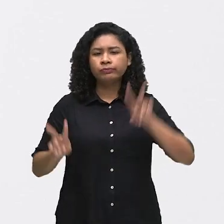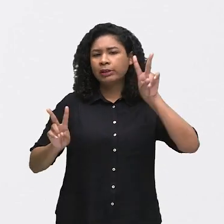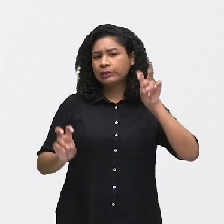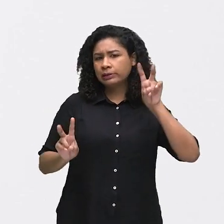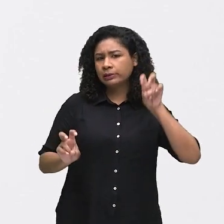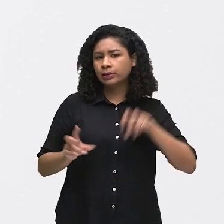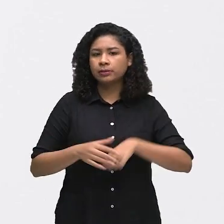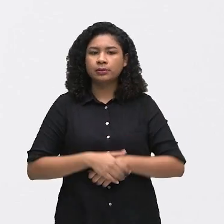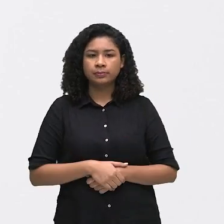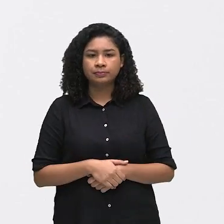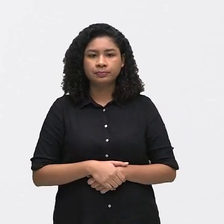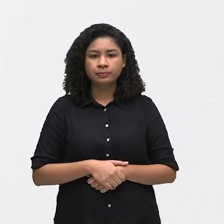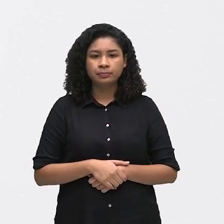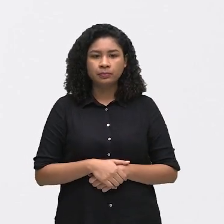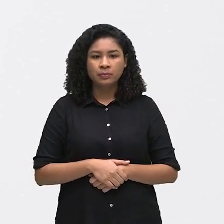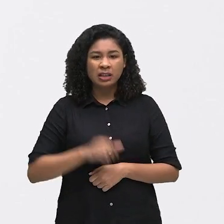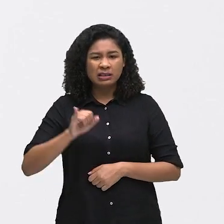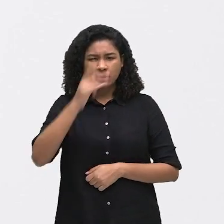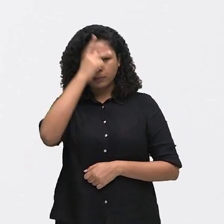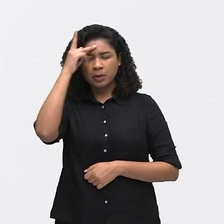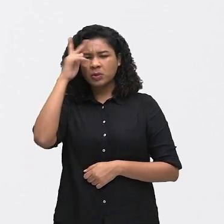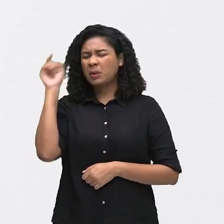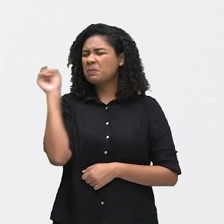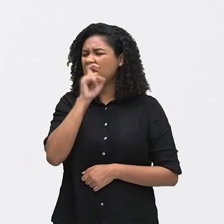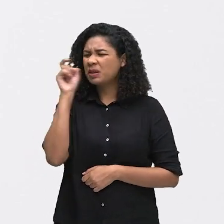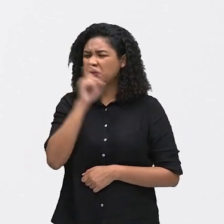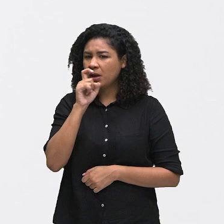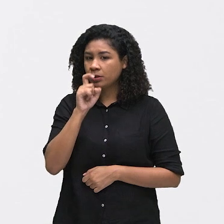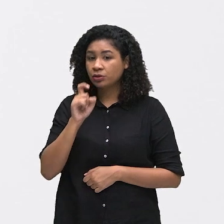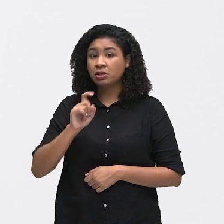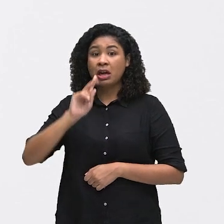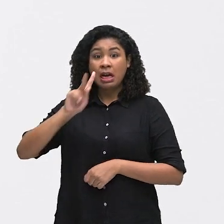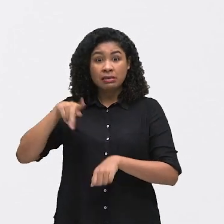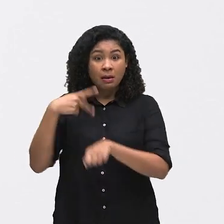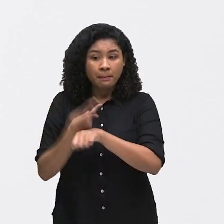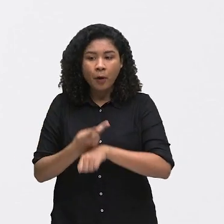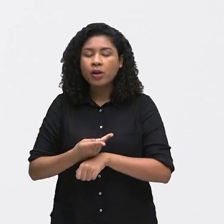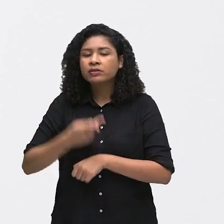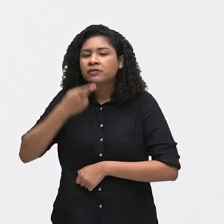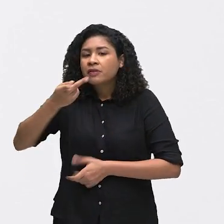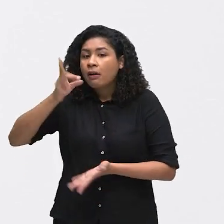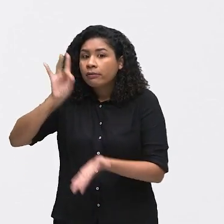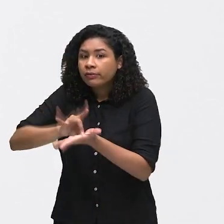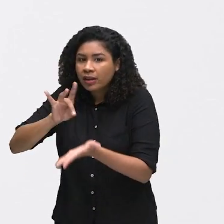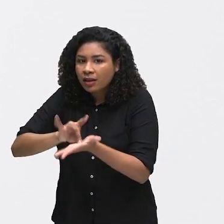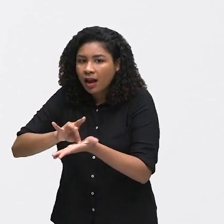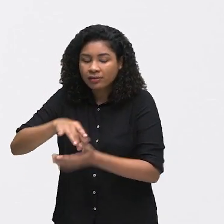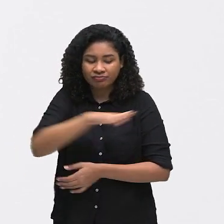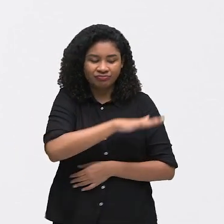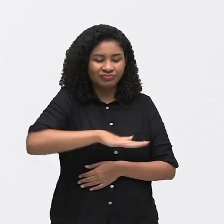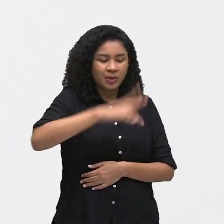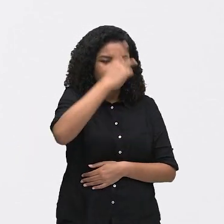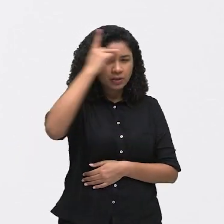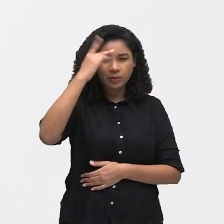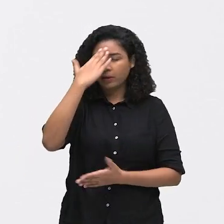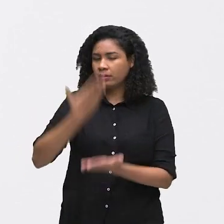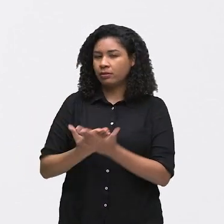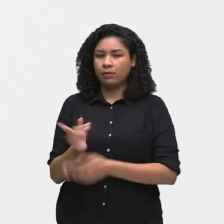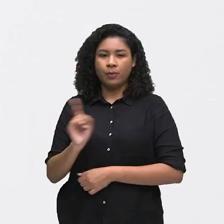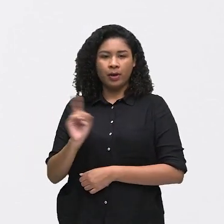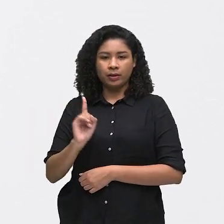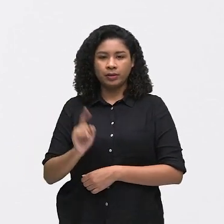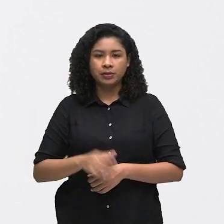acredita quando o mentiroso fala a verdade. Em que tempo se encontram os verbos destacados? Eu tenho o